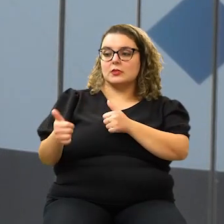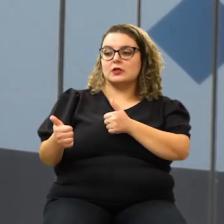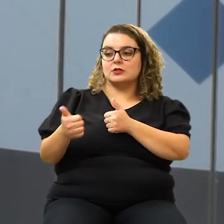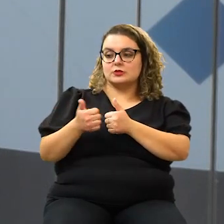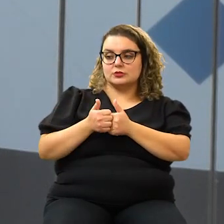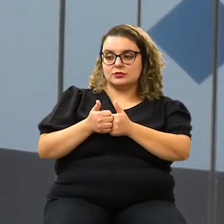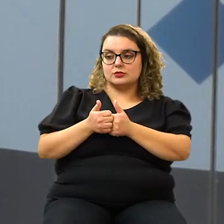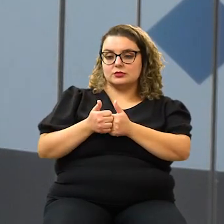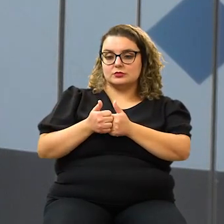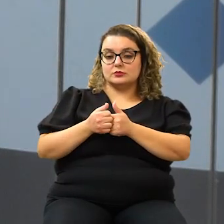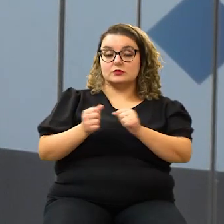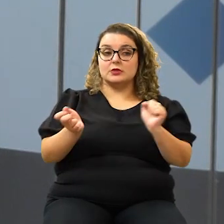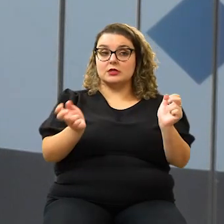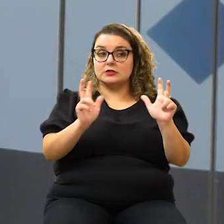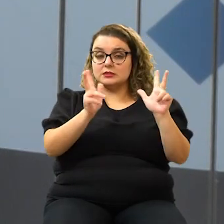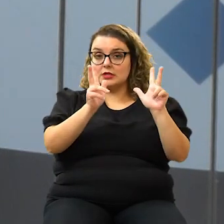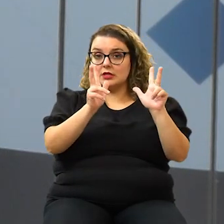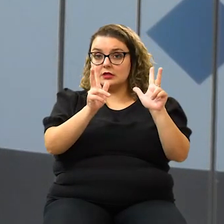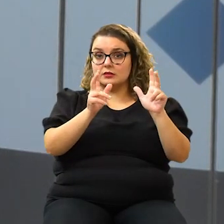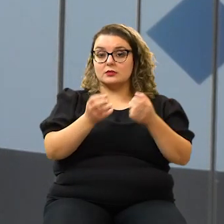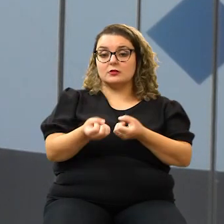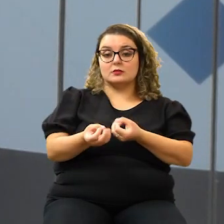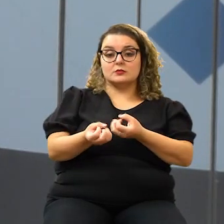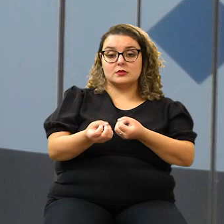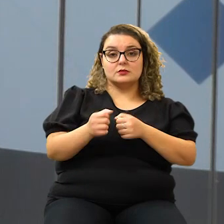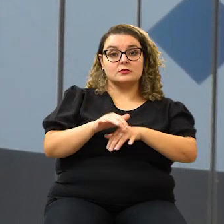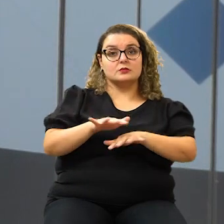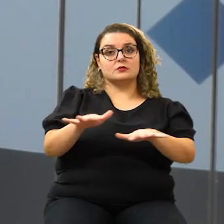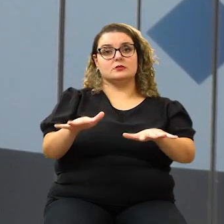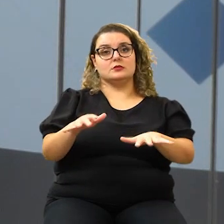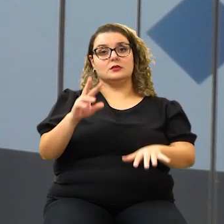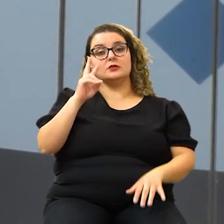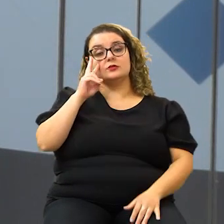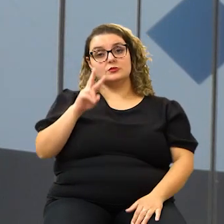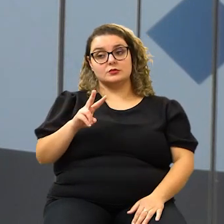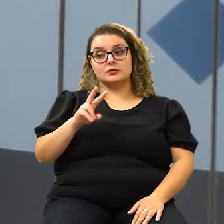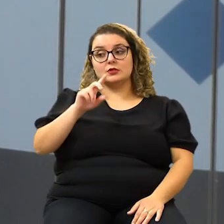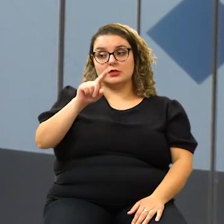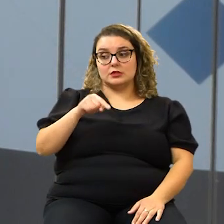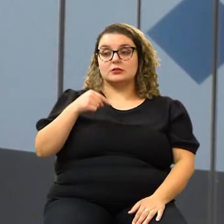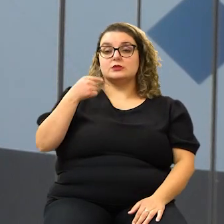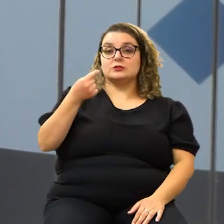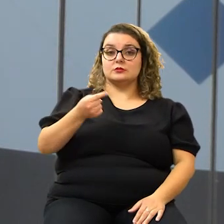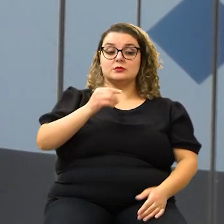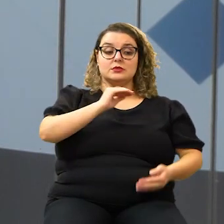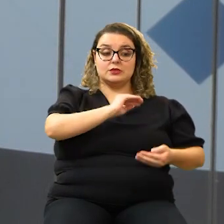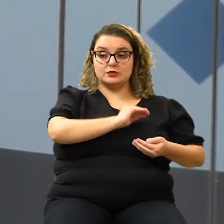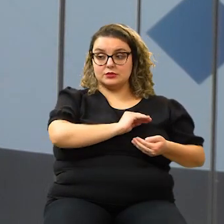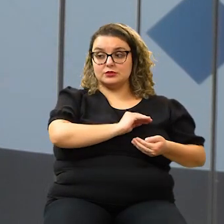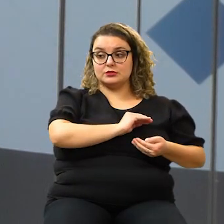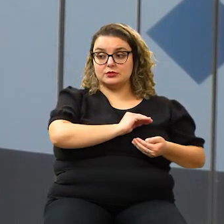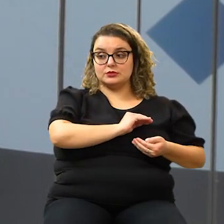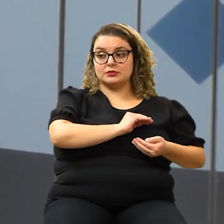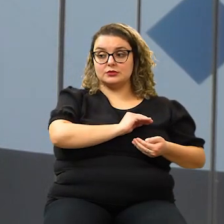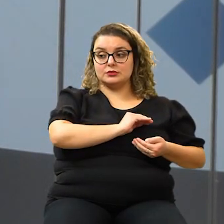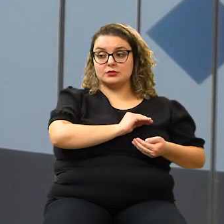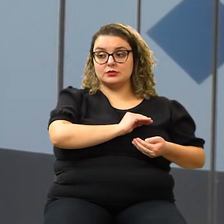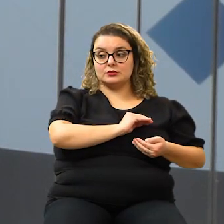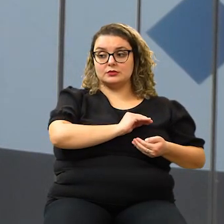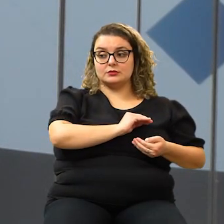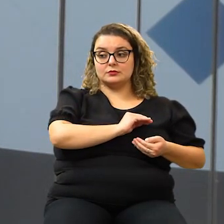e esses alertas, essas informações, a gente viu depois que a Defesa Civil